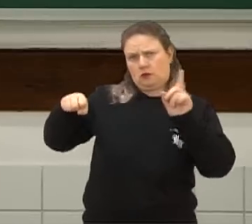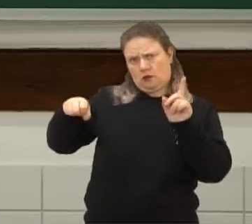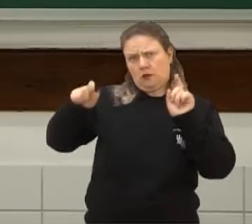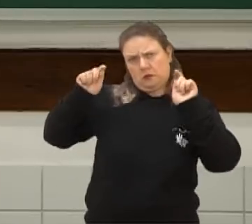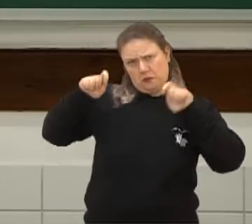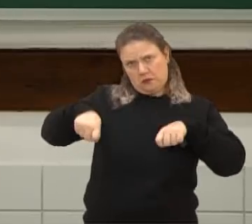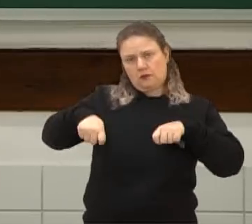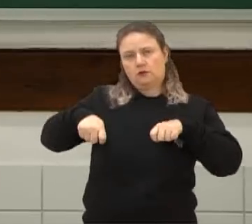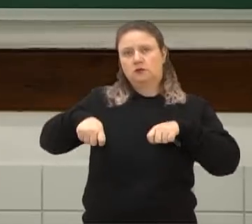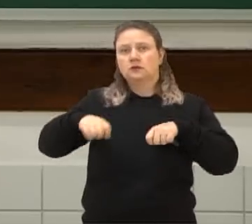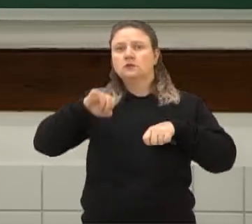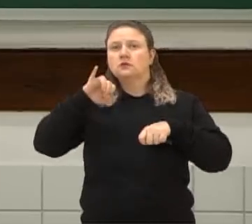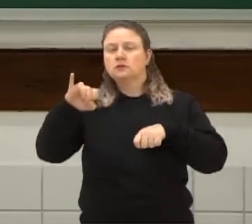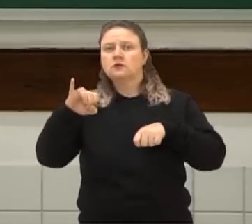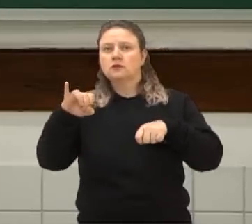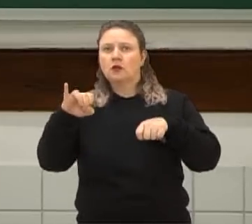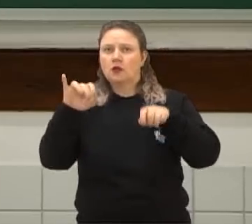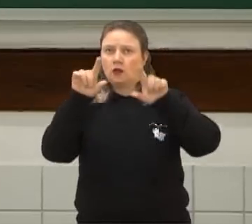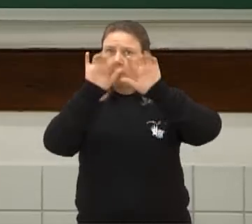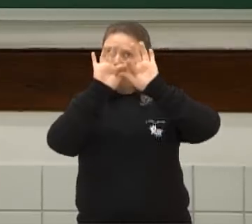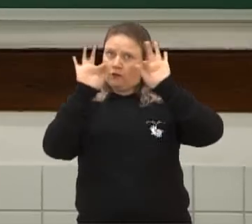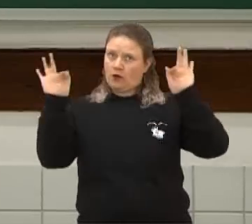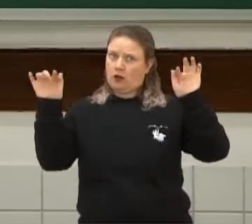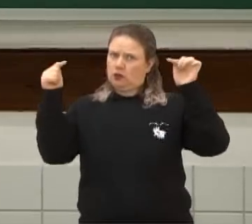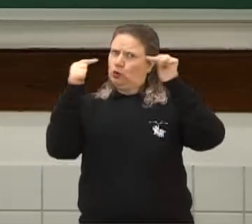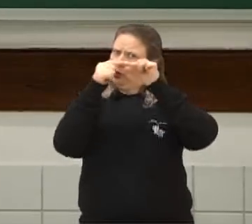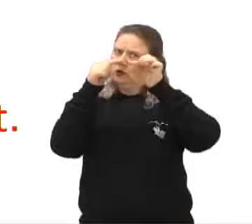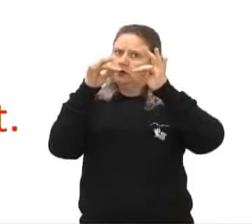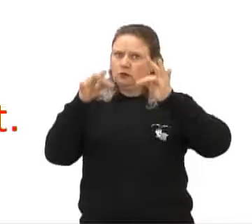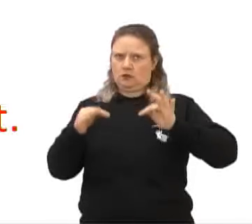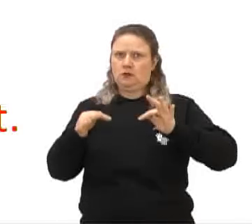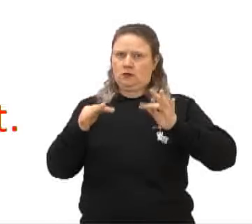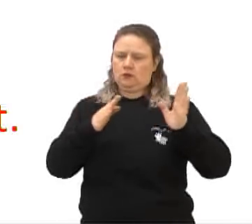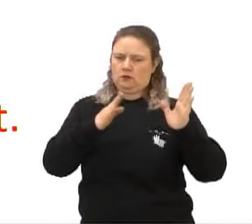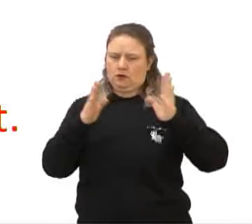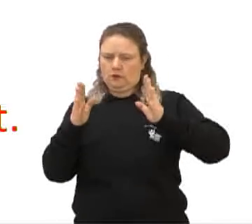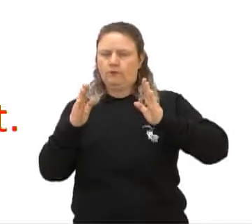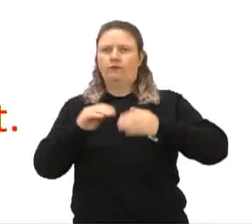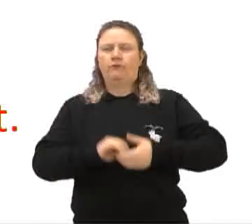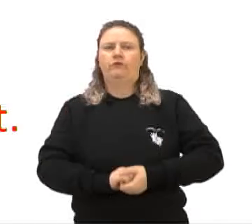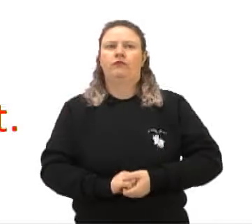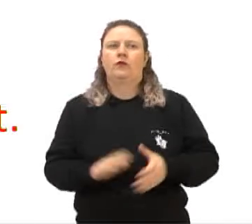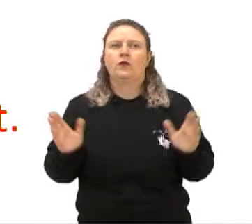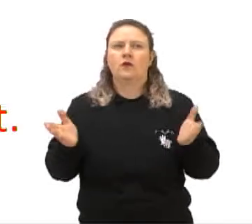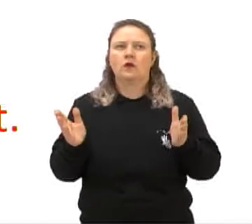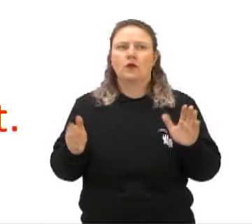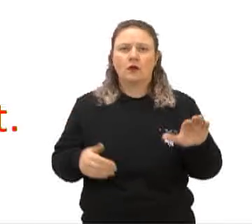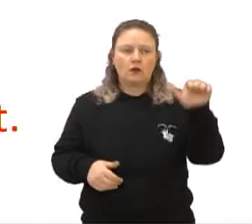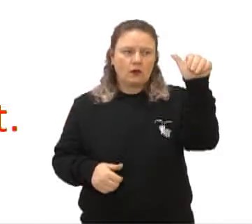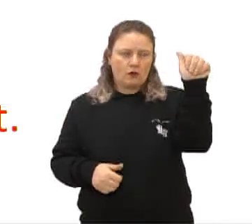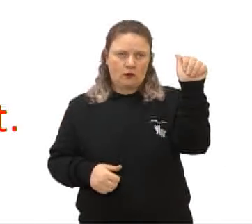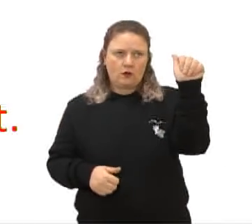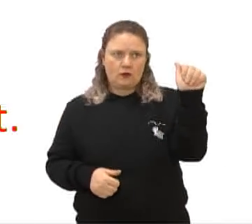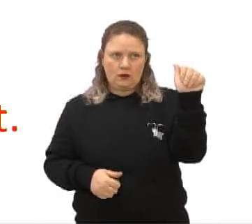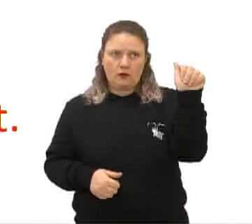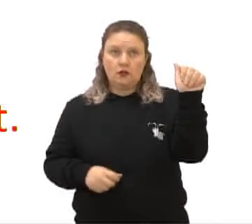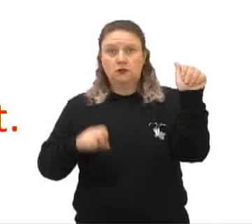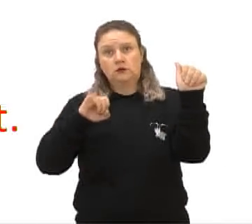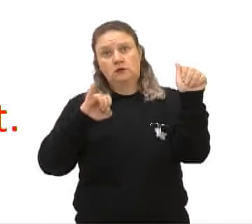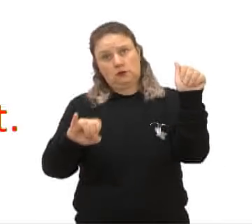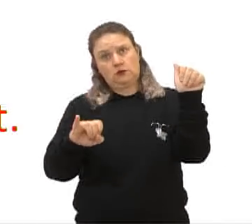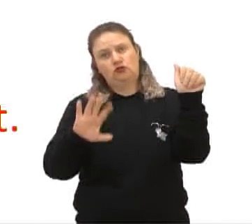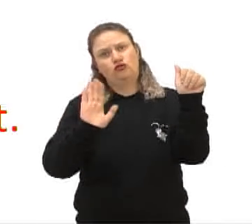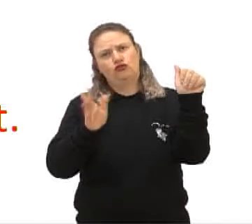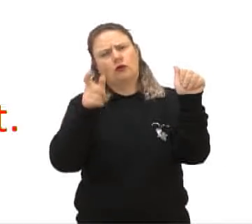confere se você fez a estrutura correta da sua resposta. Vamos lá. Então, na letra A, se você já